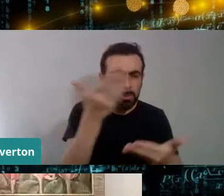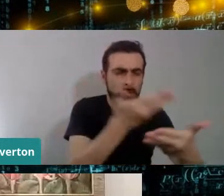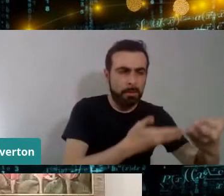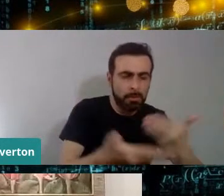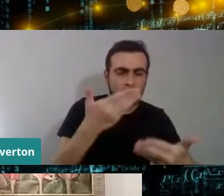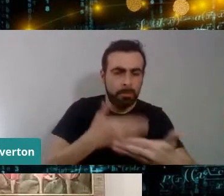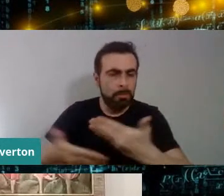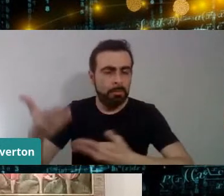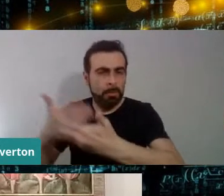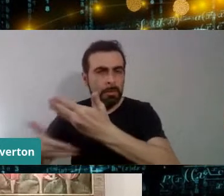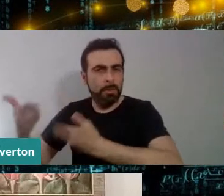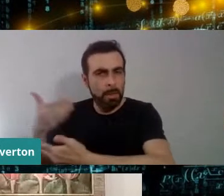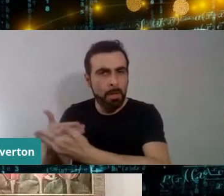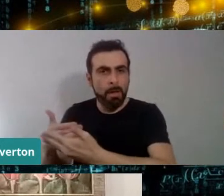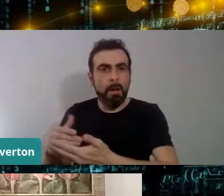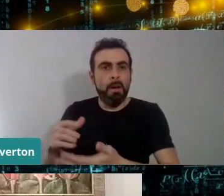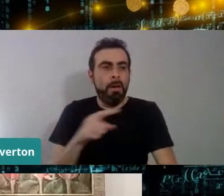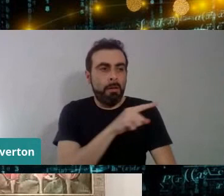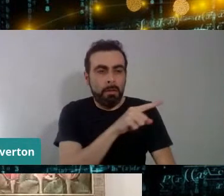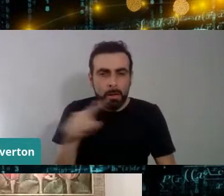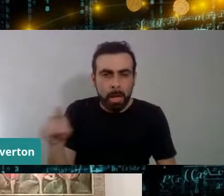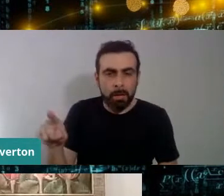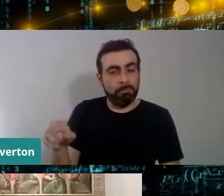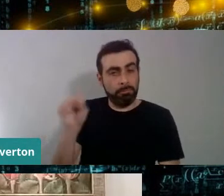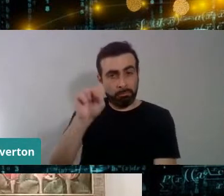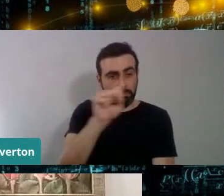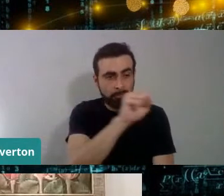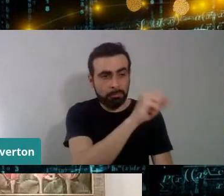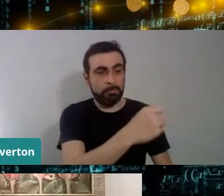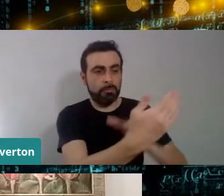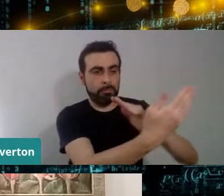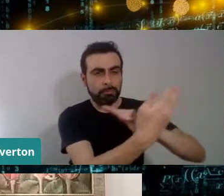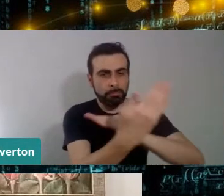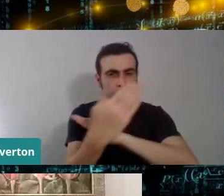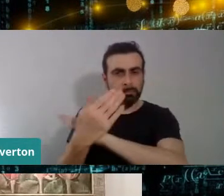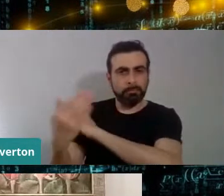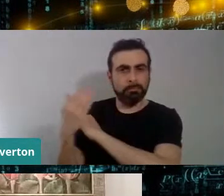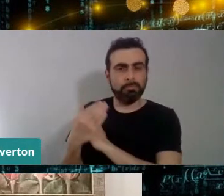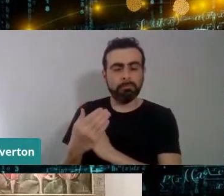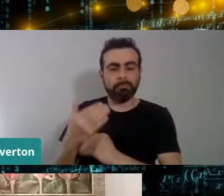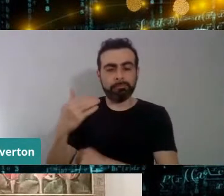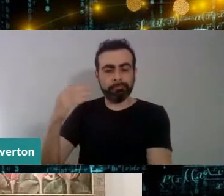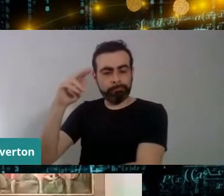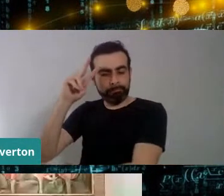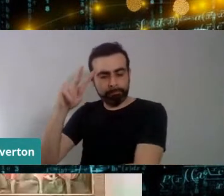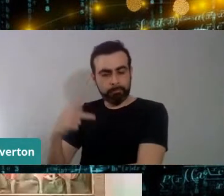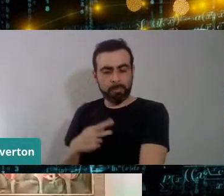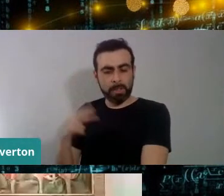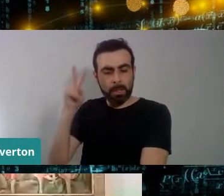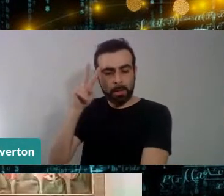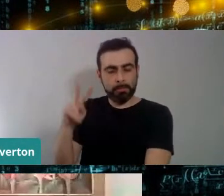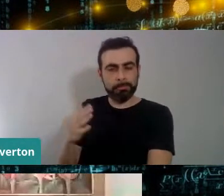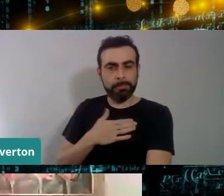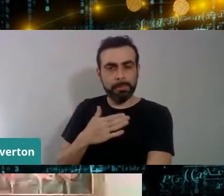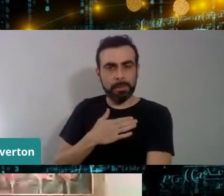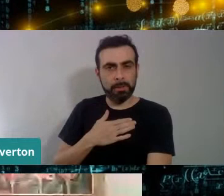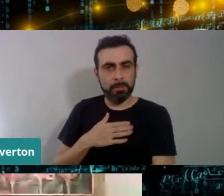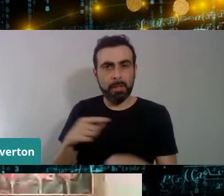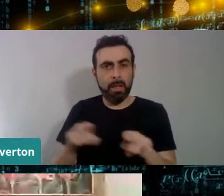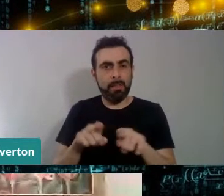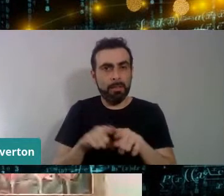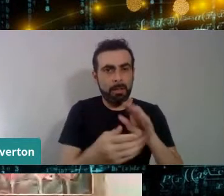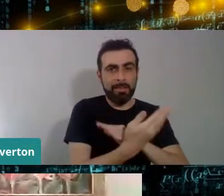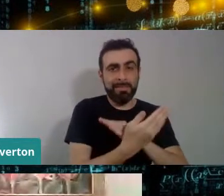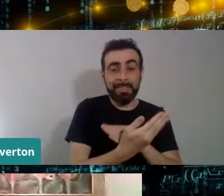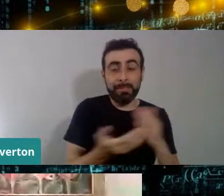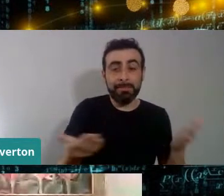4, a 3, 4, 5, 6. E vocês são essas mãos que ajudaram, me ajudaram a escrever a minha história de vida e continuam ajudando até hoje. E isso